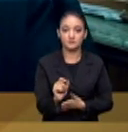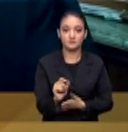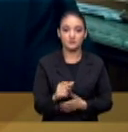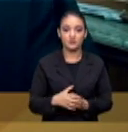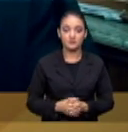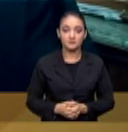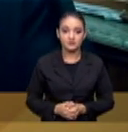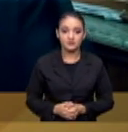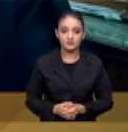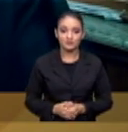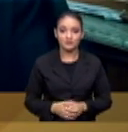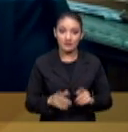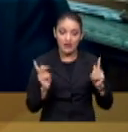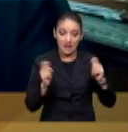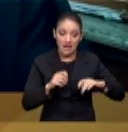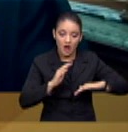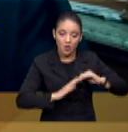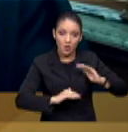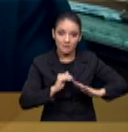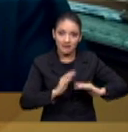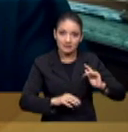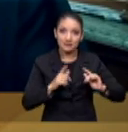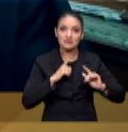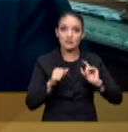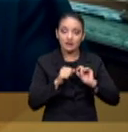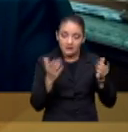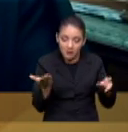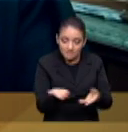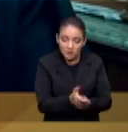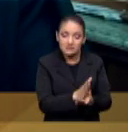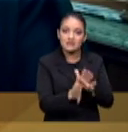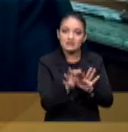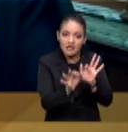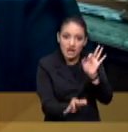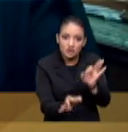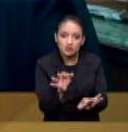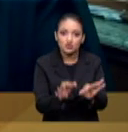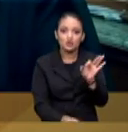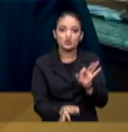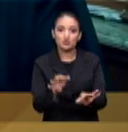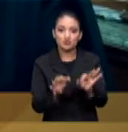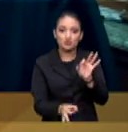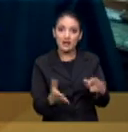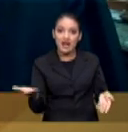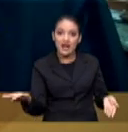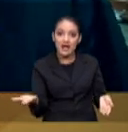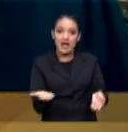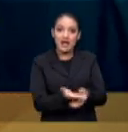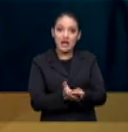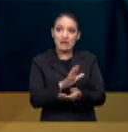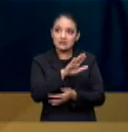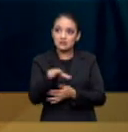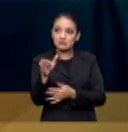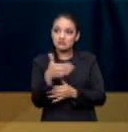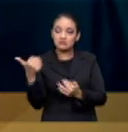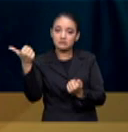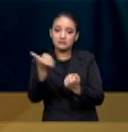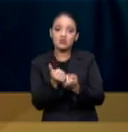a competência para processar e julgar a ação rescisória é definida, considerada